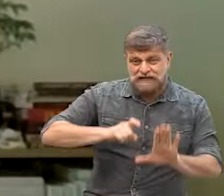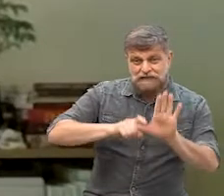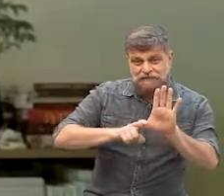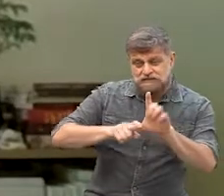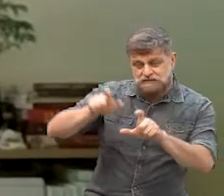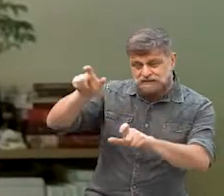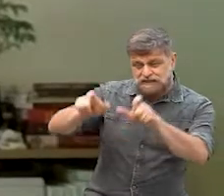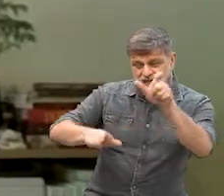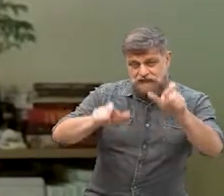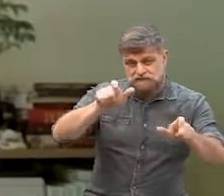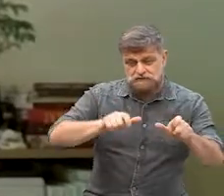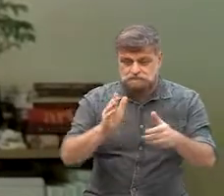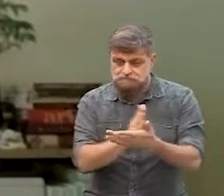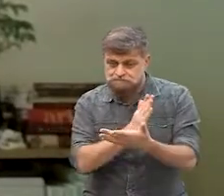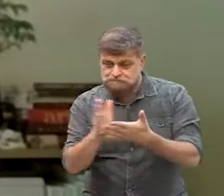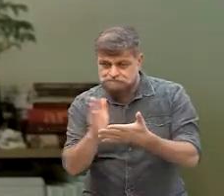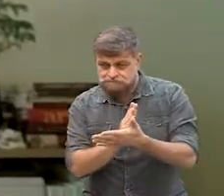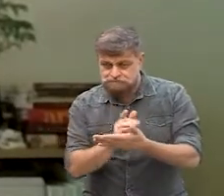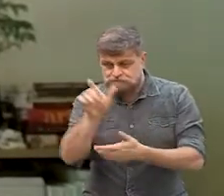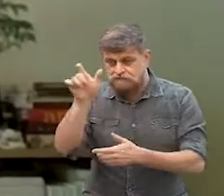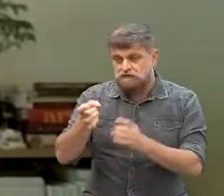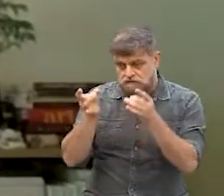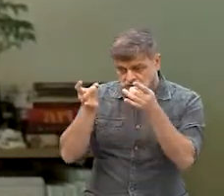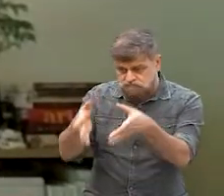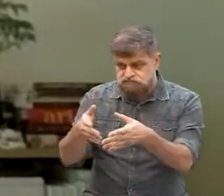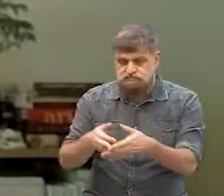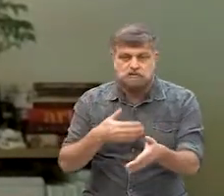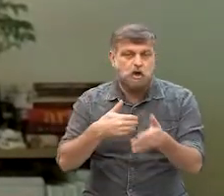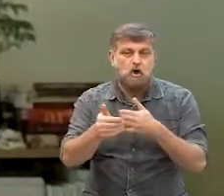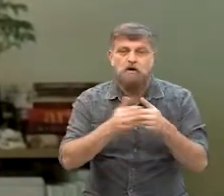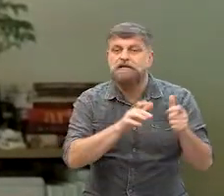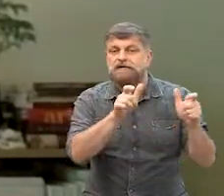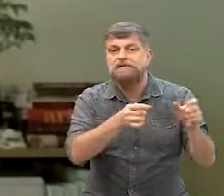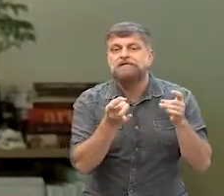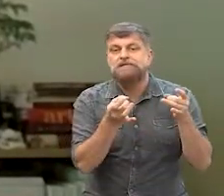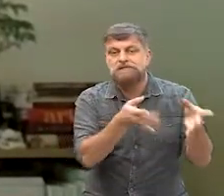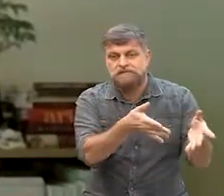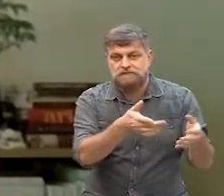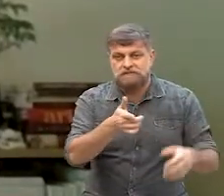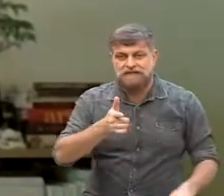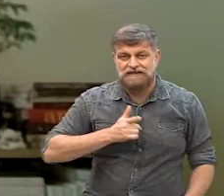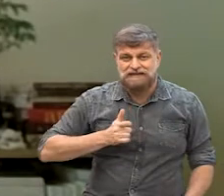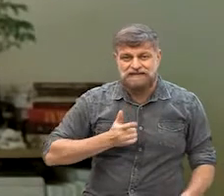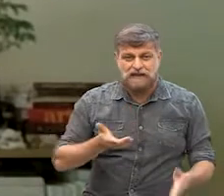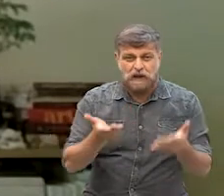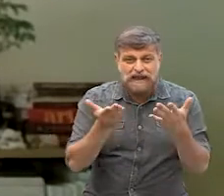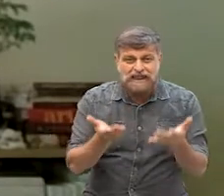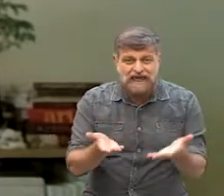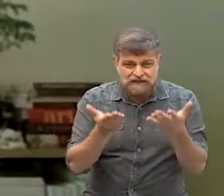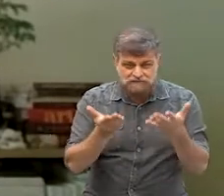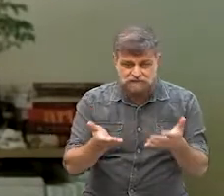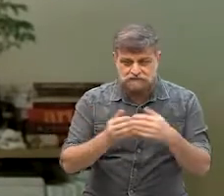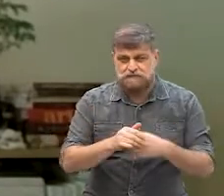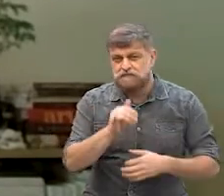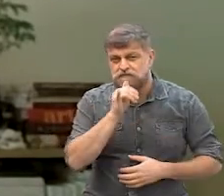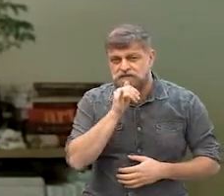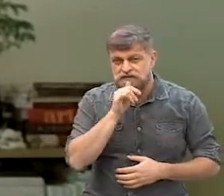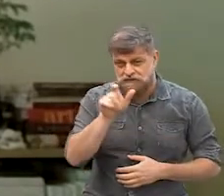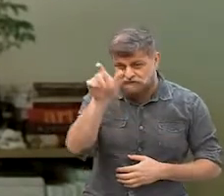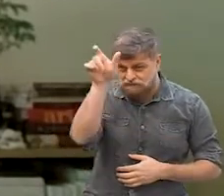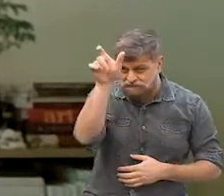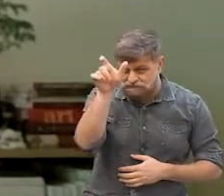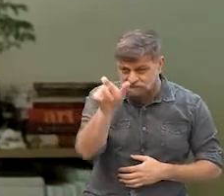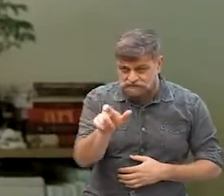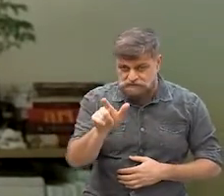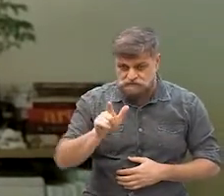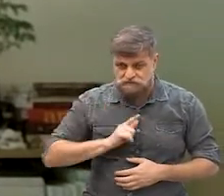uma destinação diferente. E, além disso, eles têm um peso específico muito leve. Então, para você perder dentro